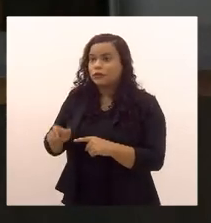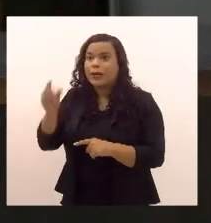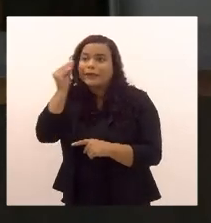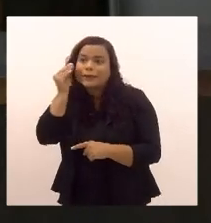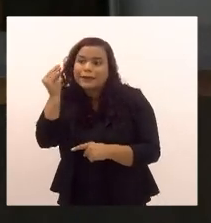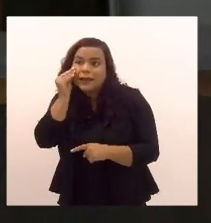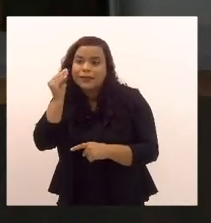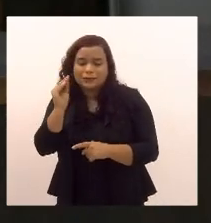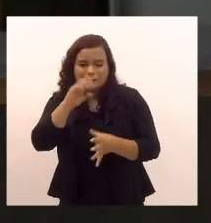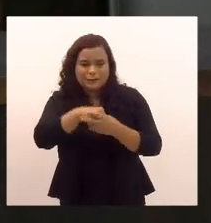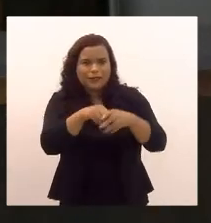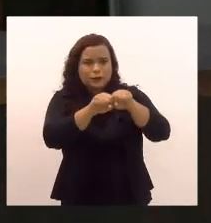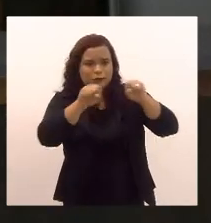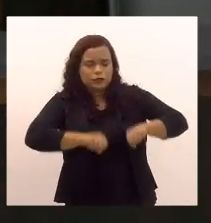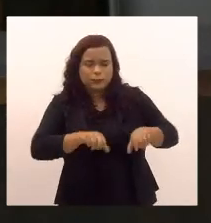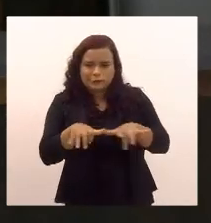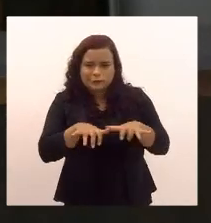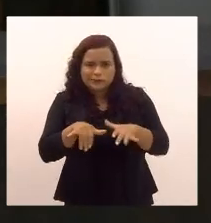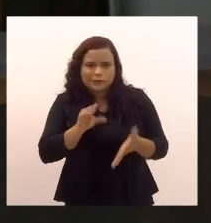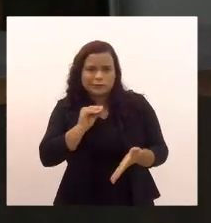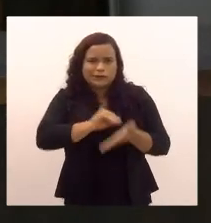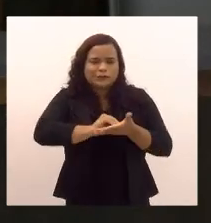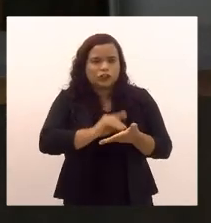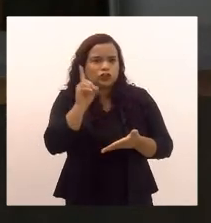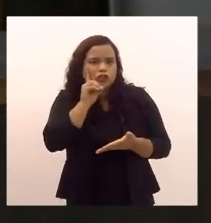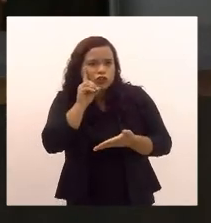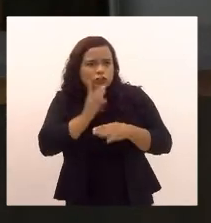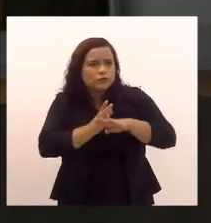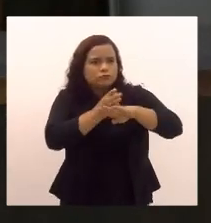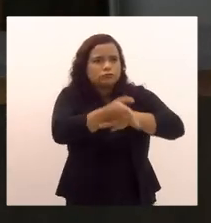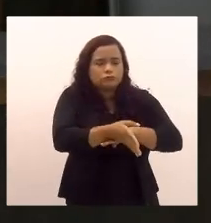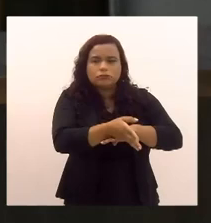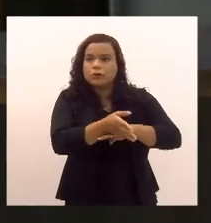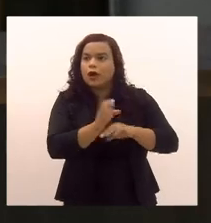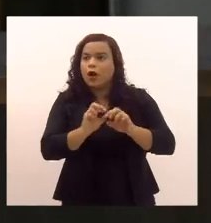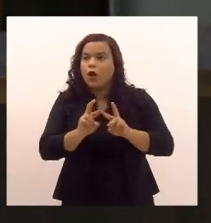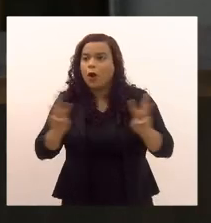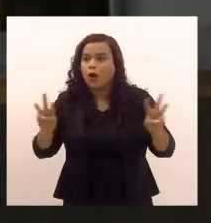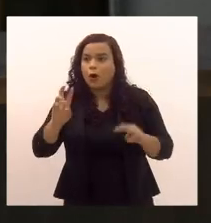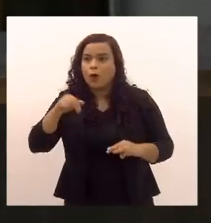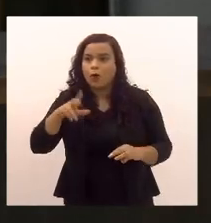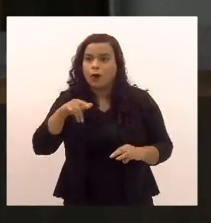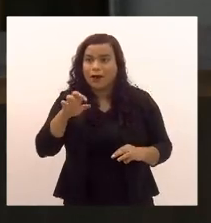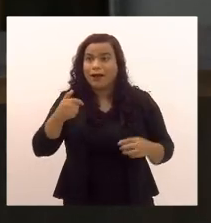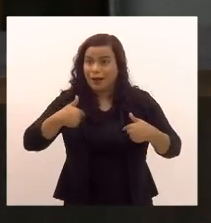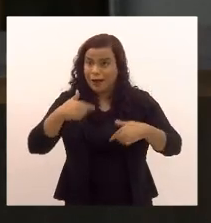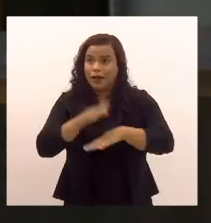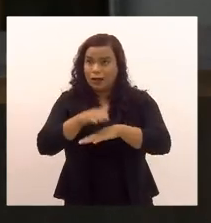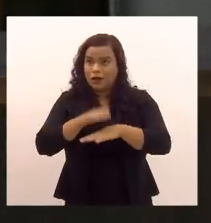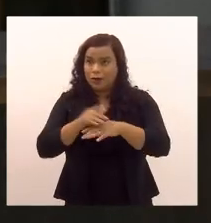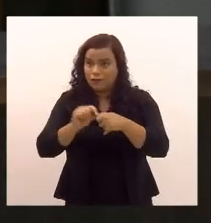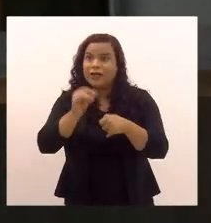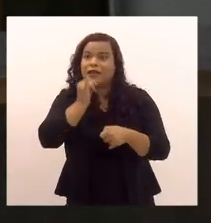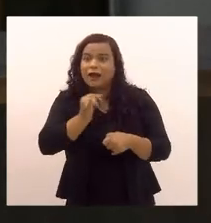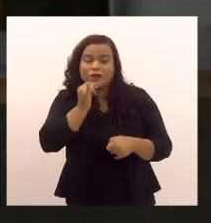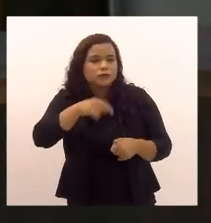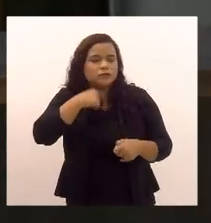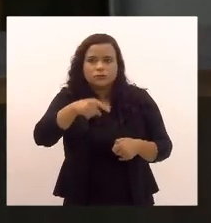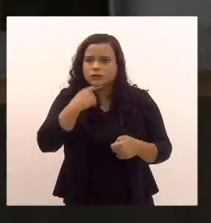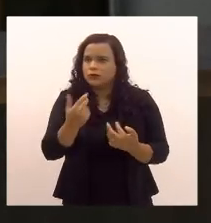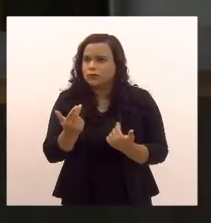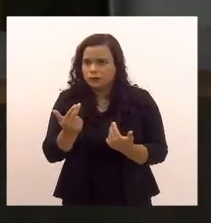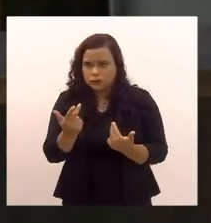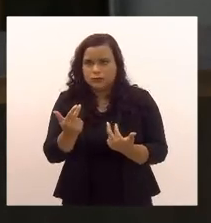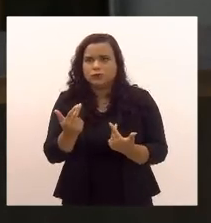consegue através do sistema marcar a marcação vi online eu mesma fiz pessoalmente esse teste